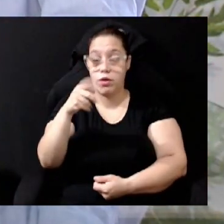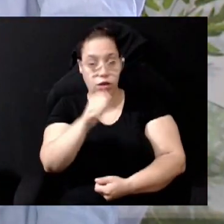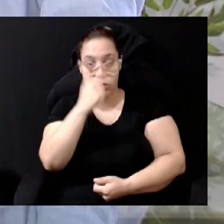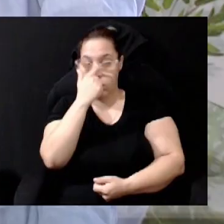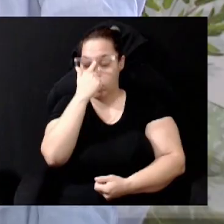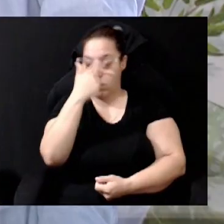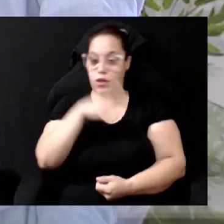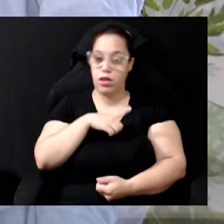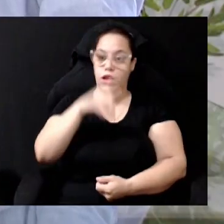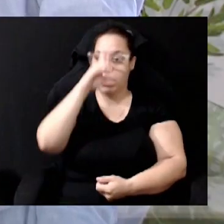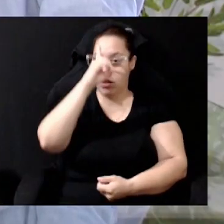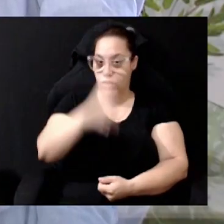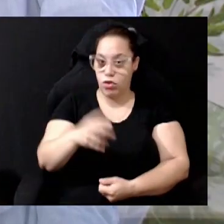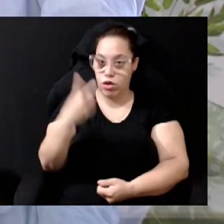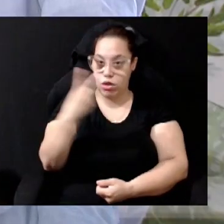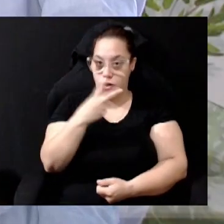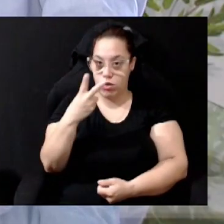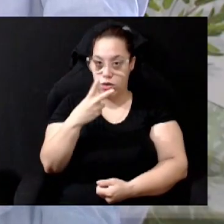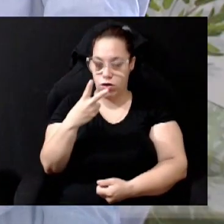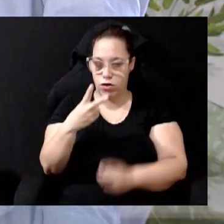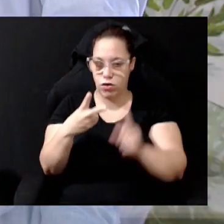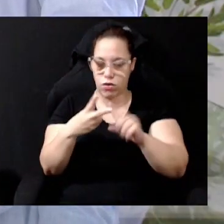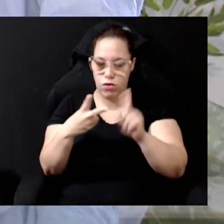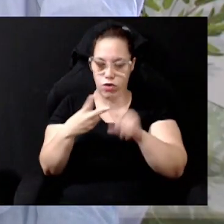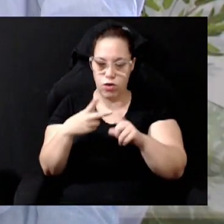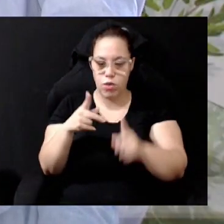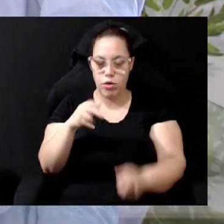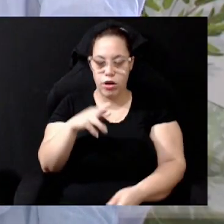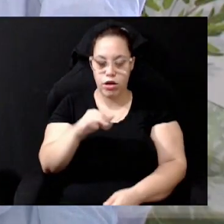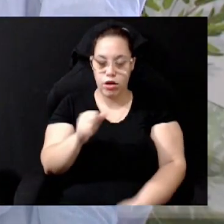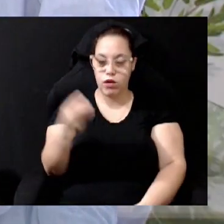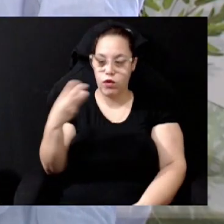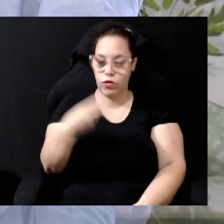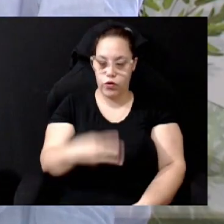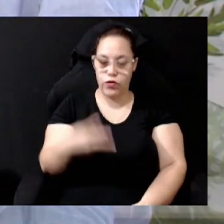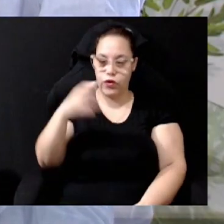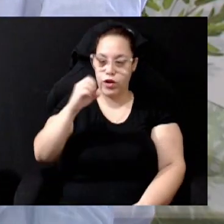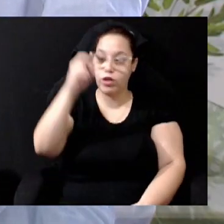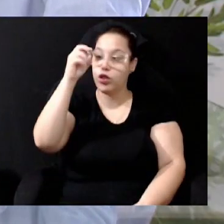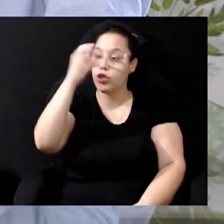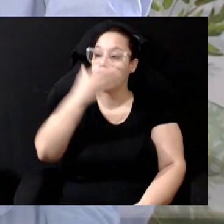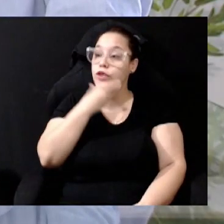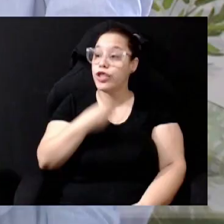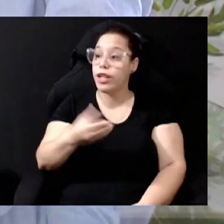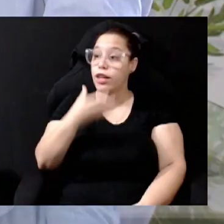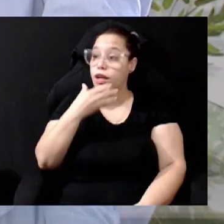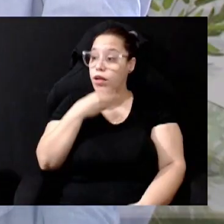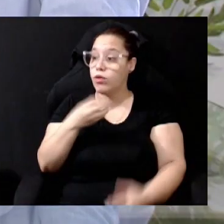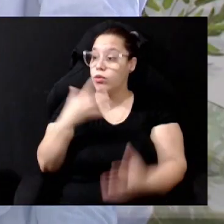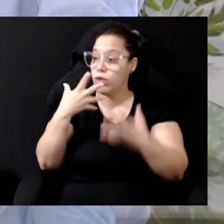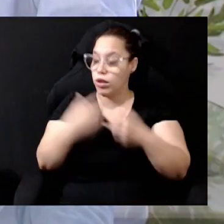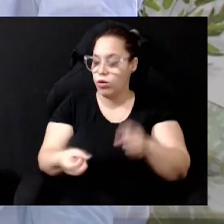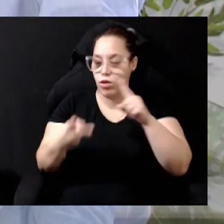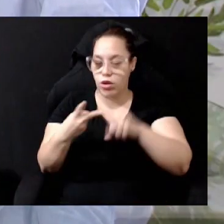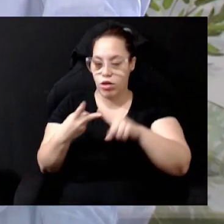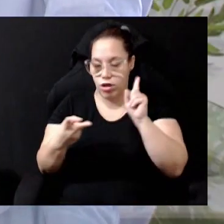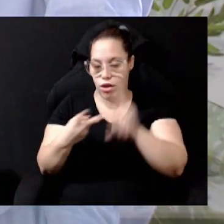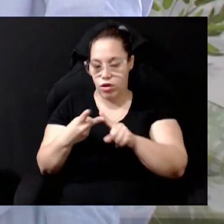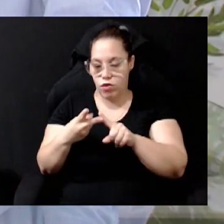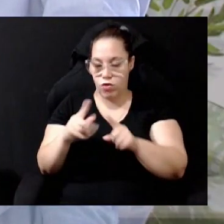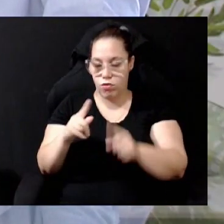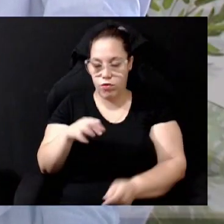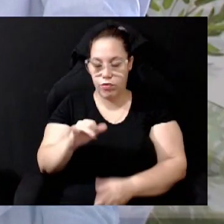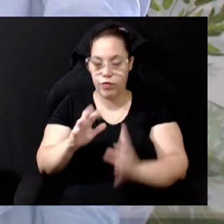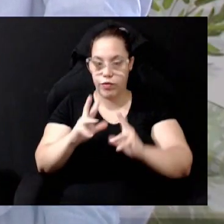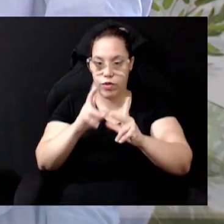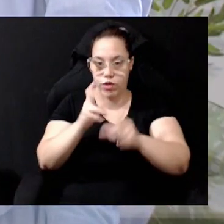receber a segunda no dia 20 de dezembro. Então, 20 de dezembro, recebe a segunda parcela e o total daquilo que